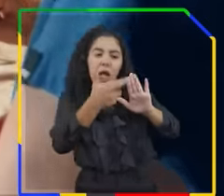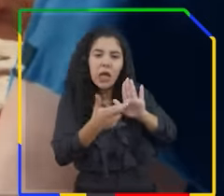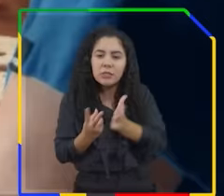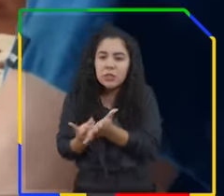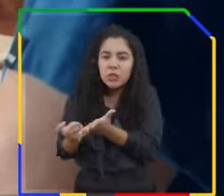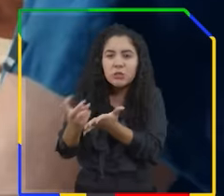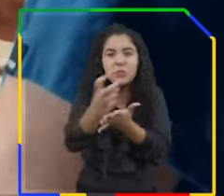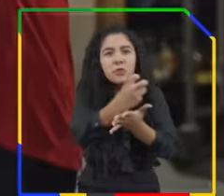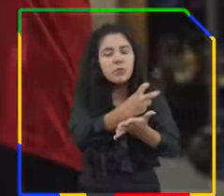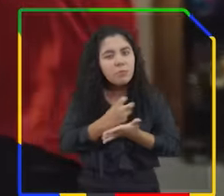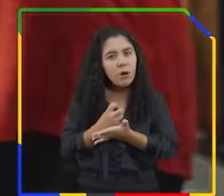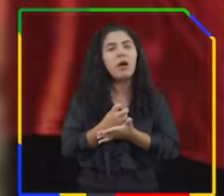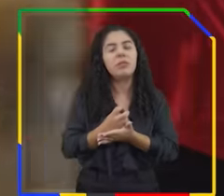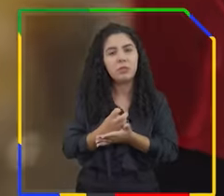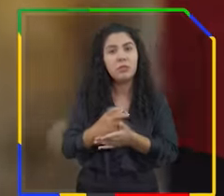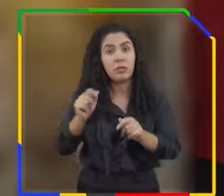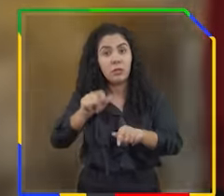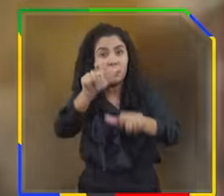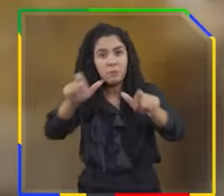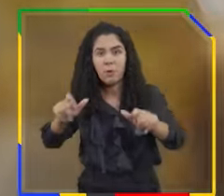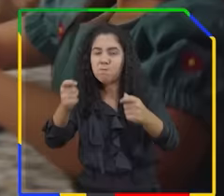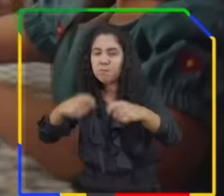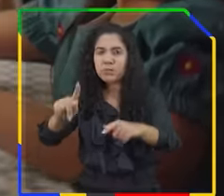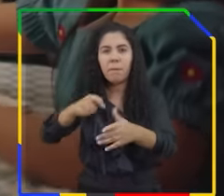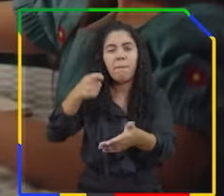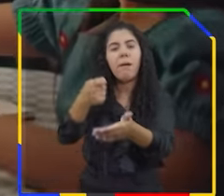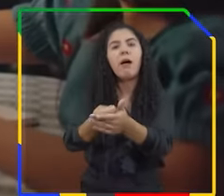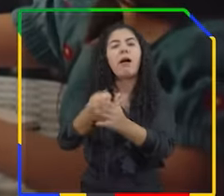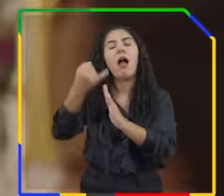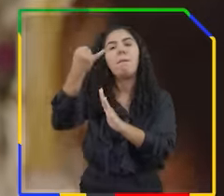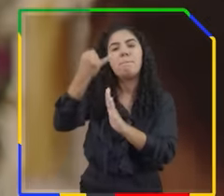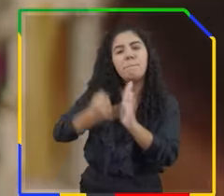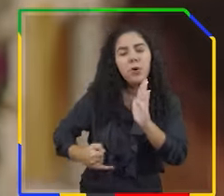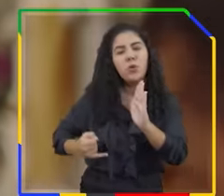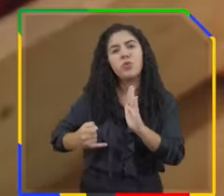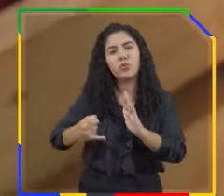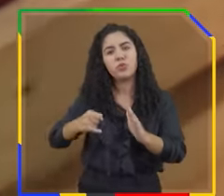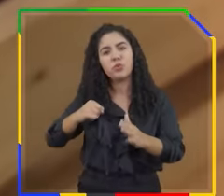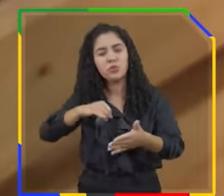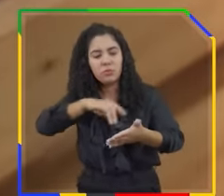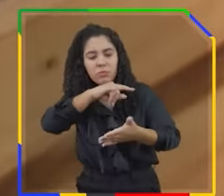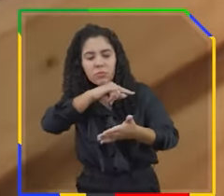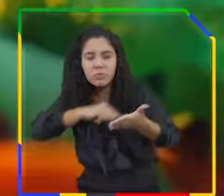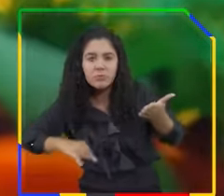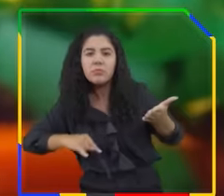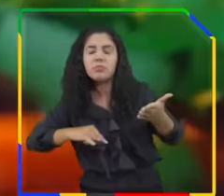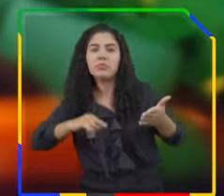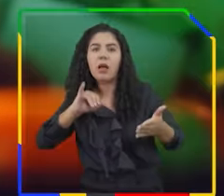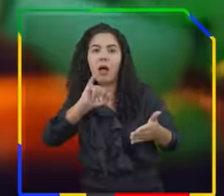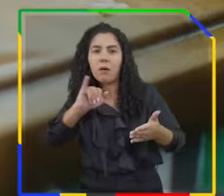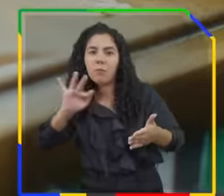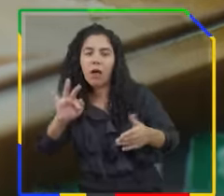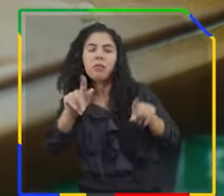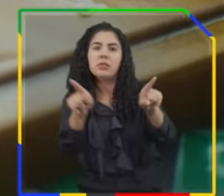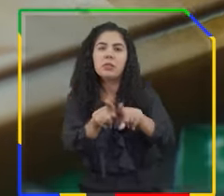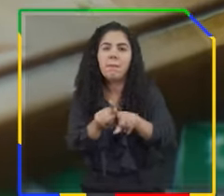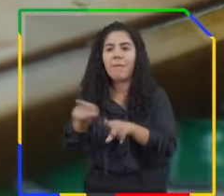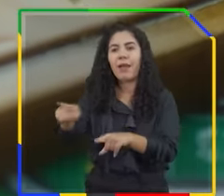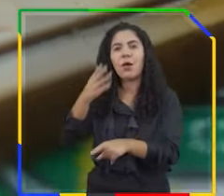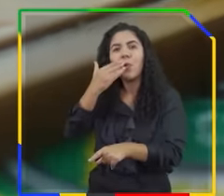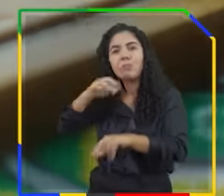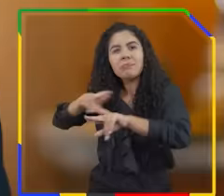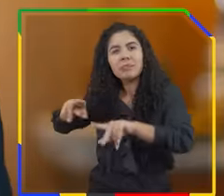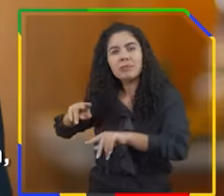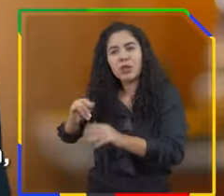povo brasileiro não pague nem imposto de renda, nem imposto sobre produtos da cesta básica, inclusive a